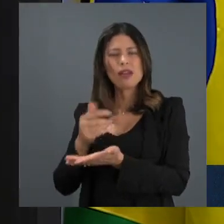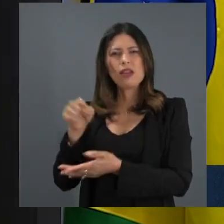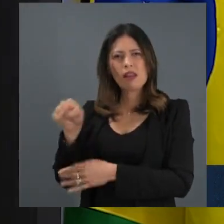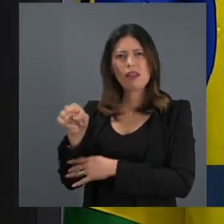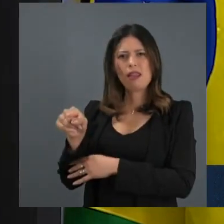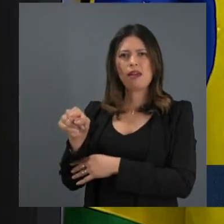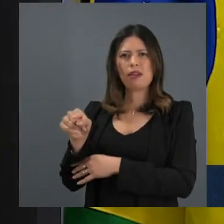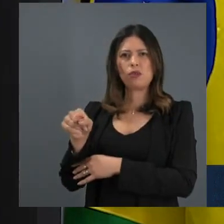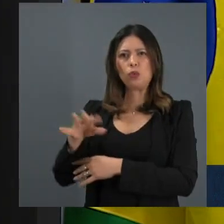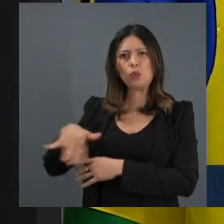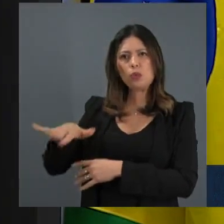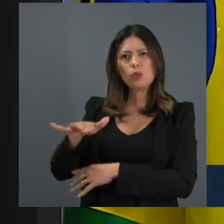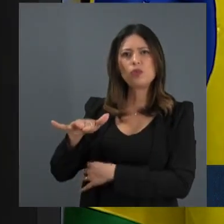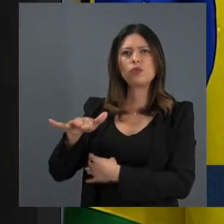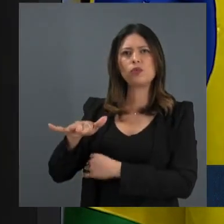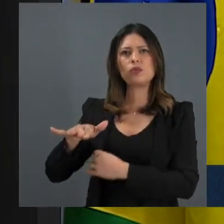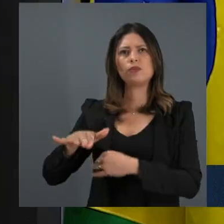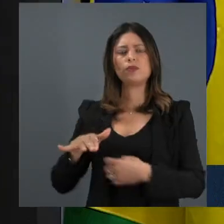sendo